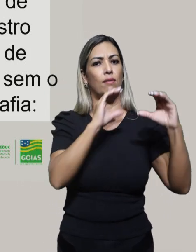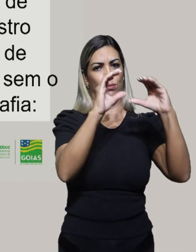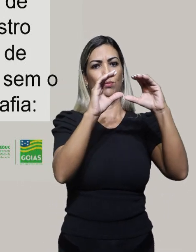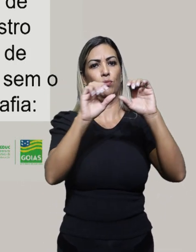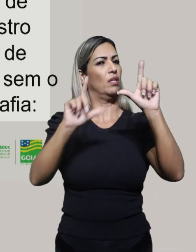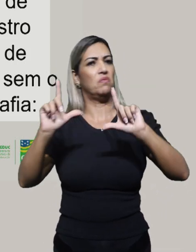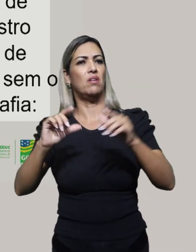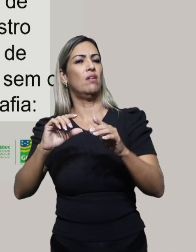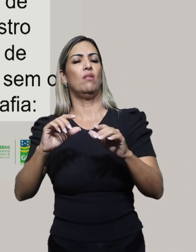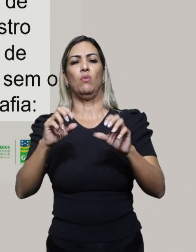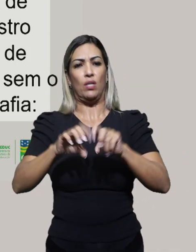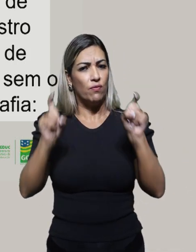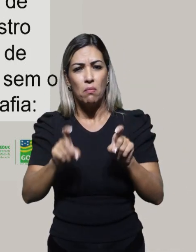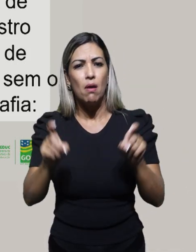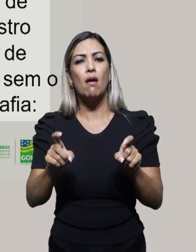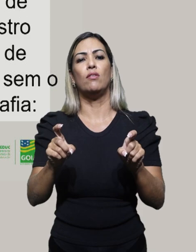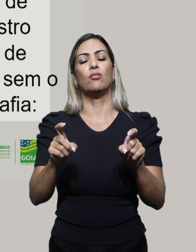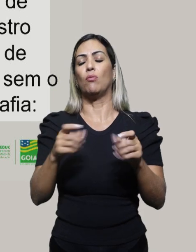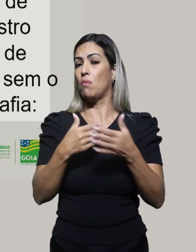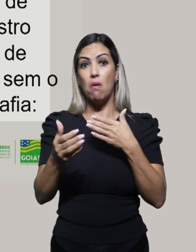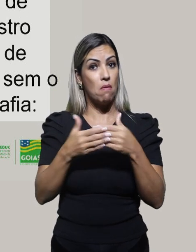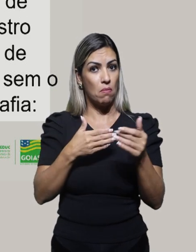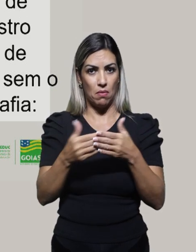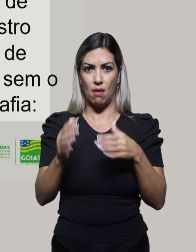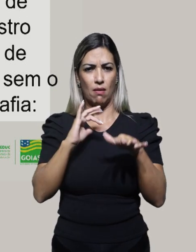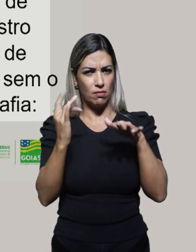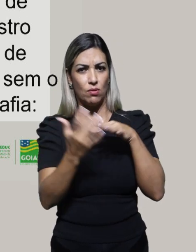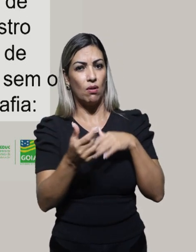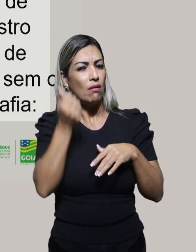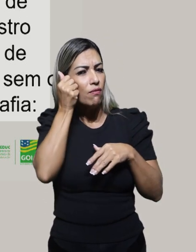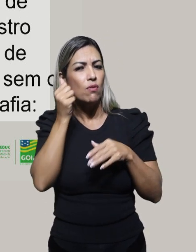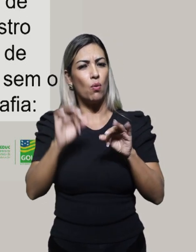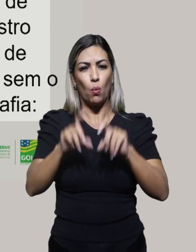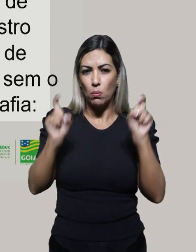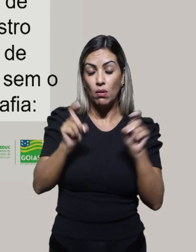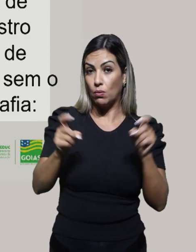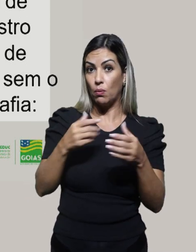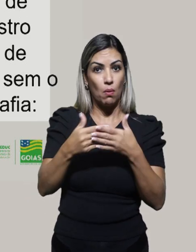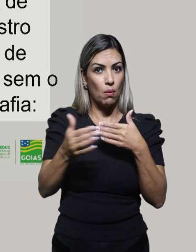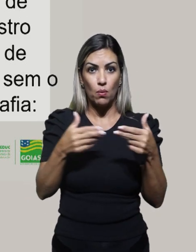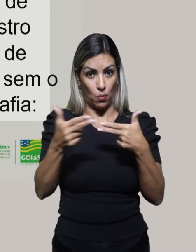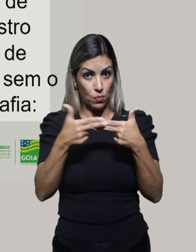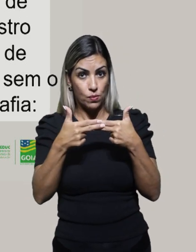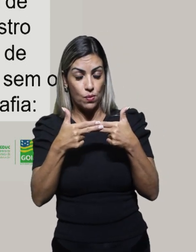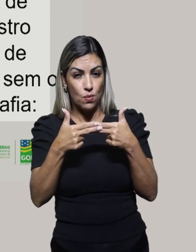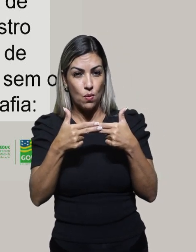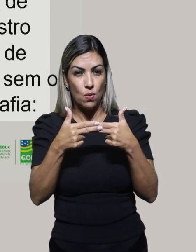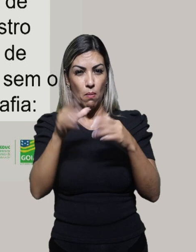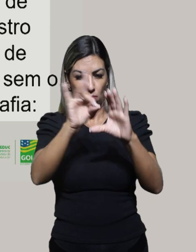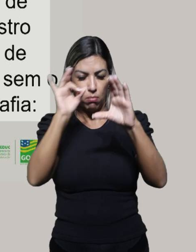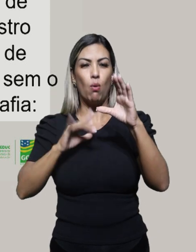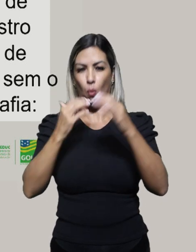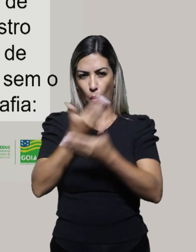comunicação de massa ou sistema de informática ou telemática. Olha só, telefone, computador, tudo que você usou